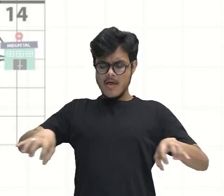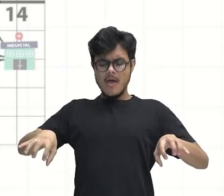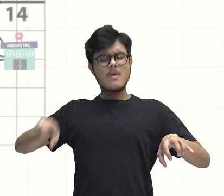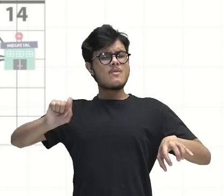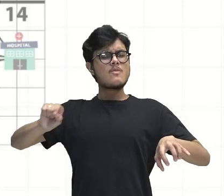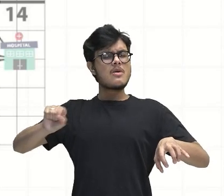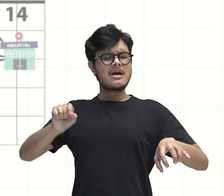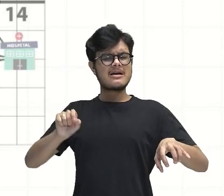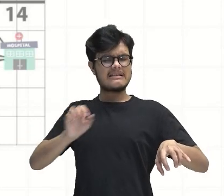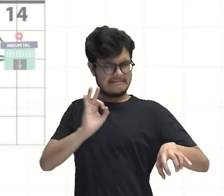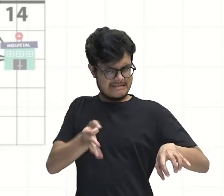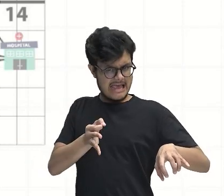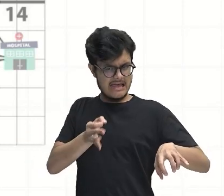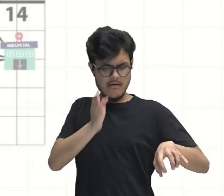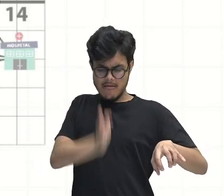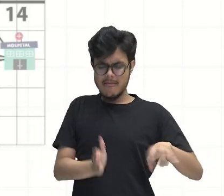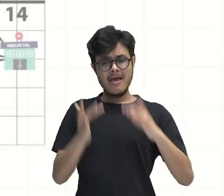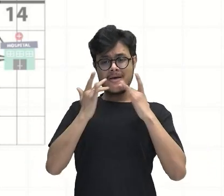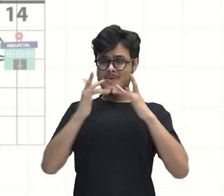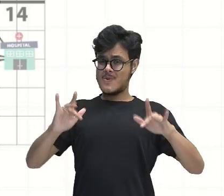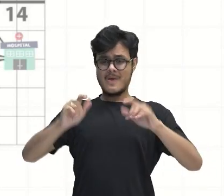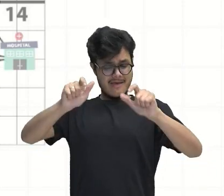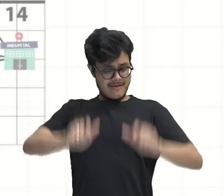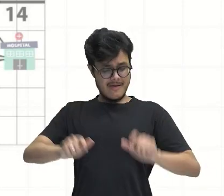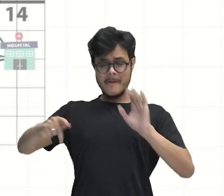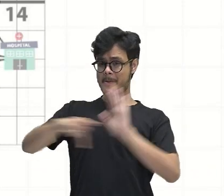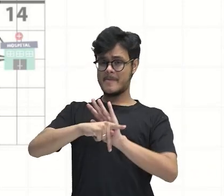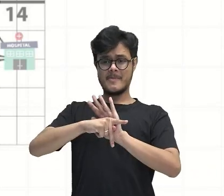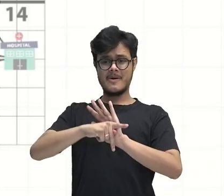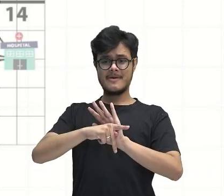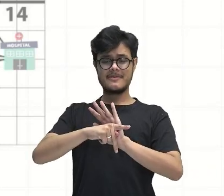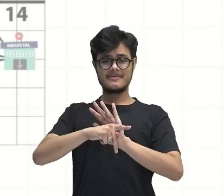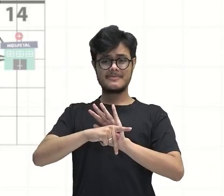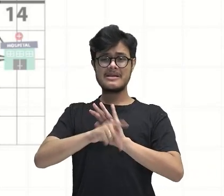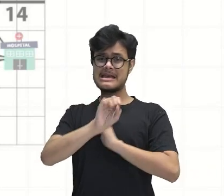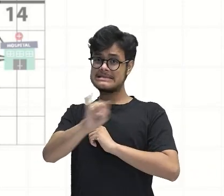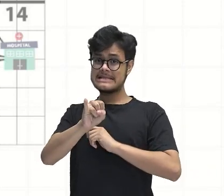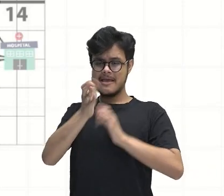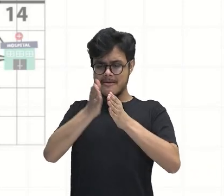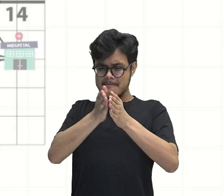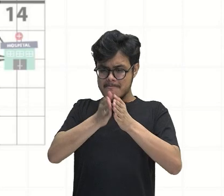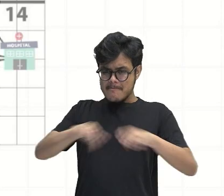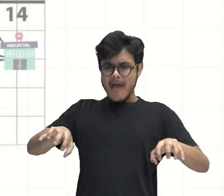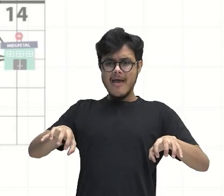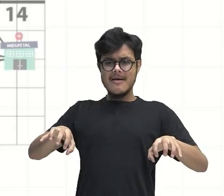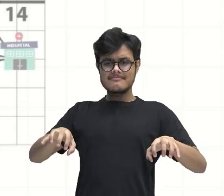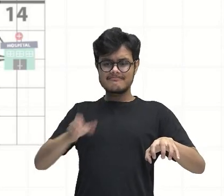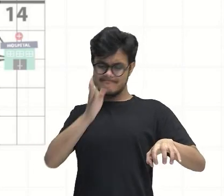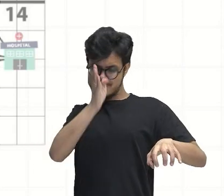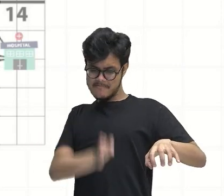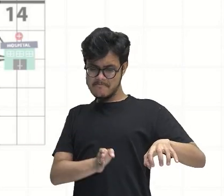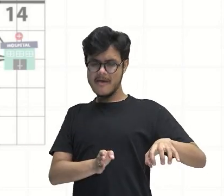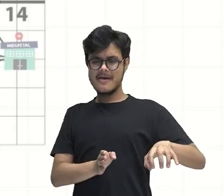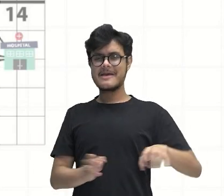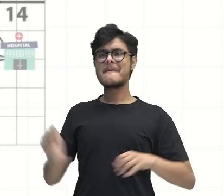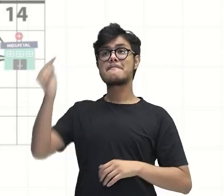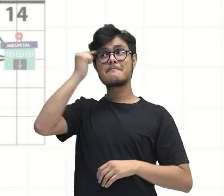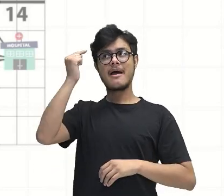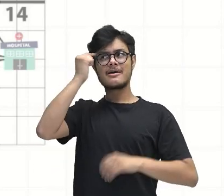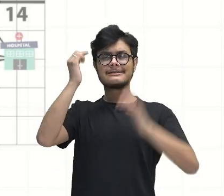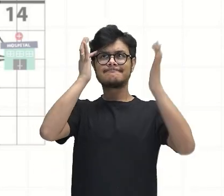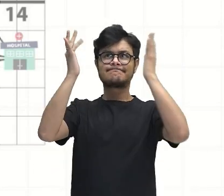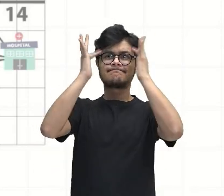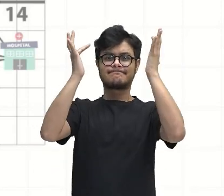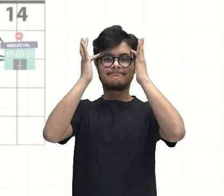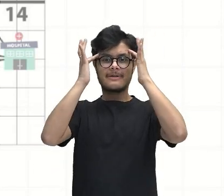né? Então, eu não sei precisamente se a metade é isso aí, tá bom? Eu estou supondo que a metade